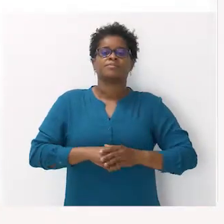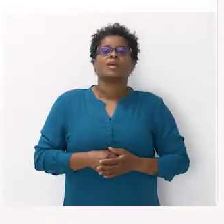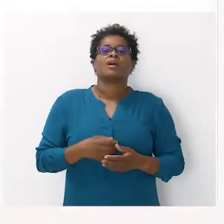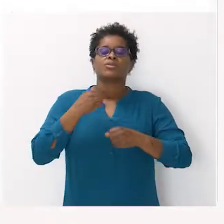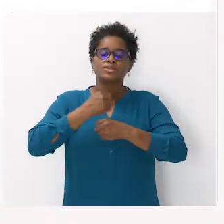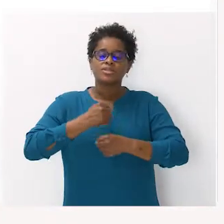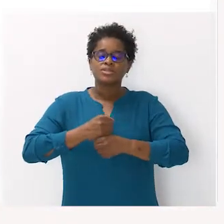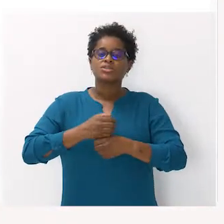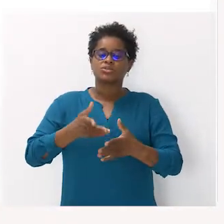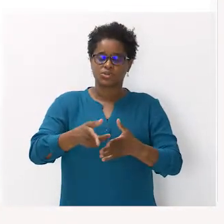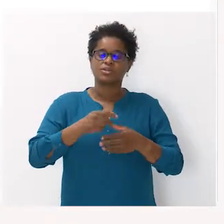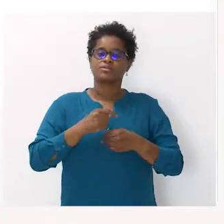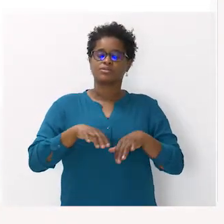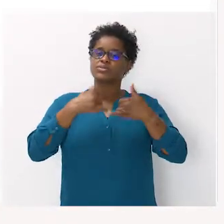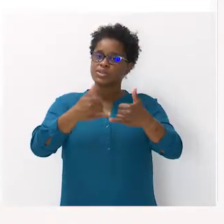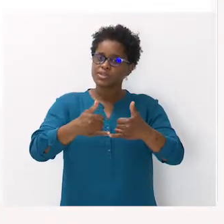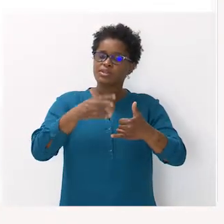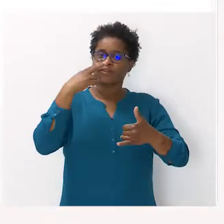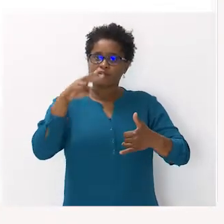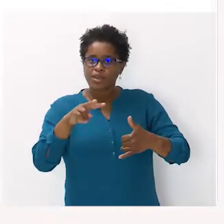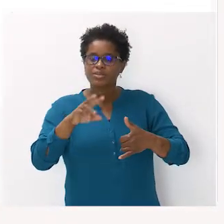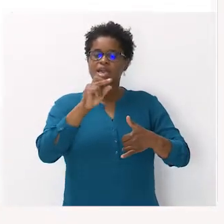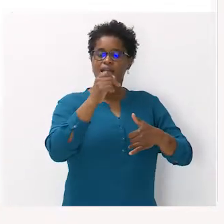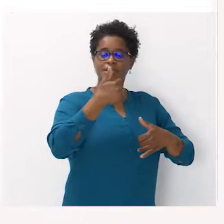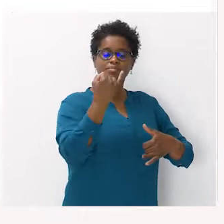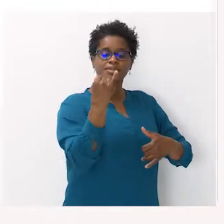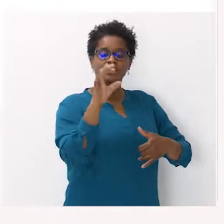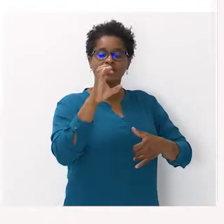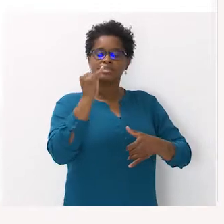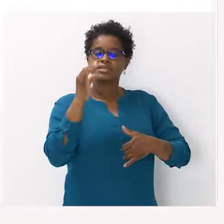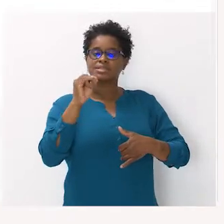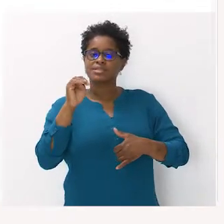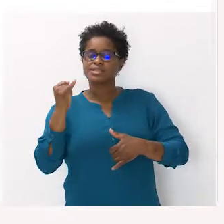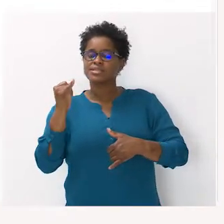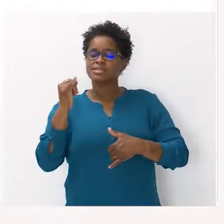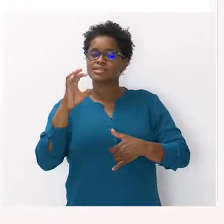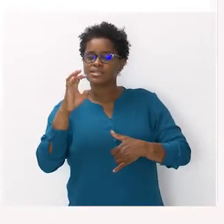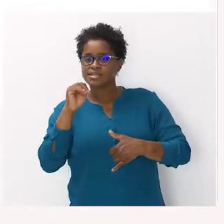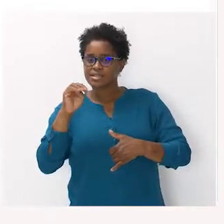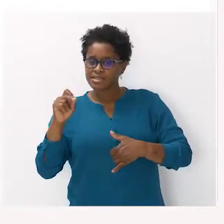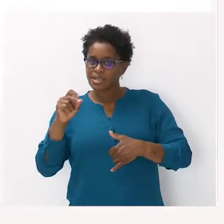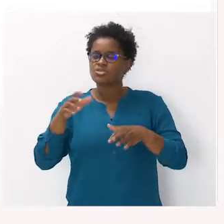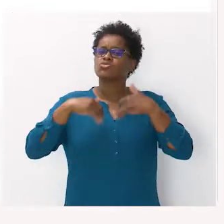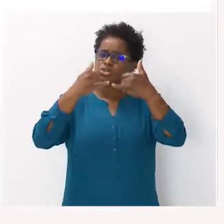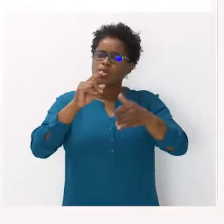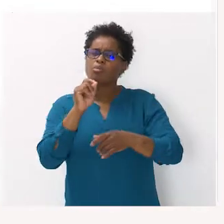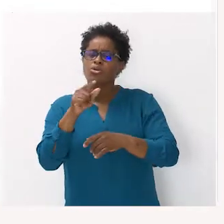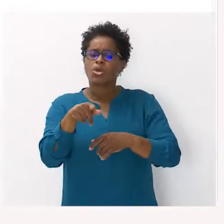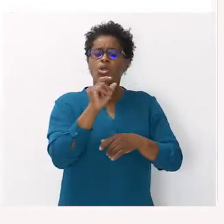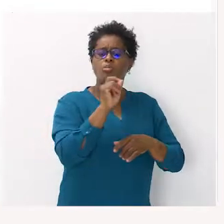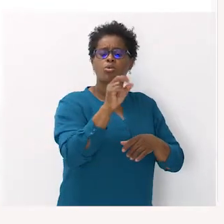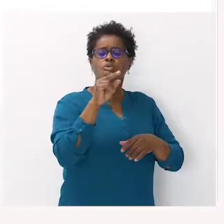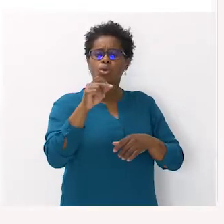O exercício diz o seguinte. Considere as abscissas dos seguintes pontos. Eu tenho o ponto A, que tem